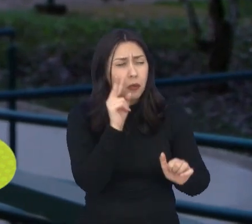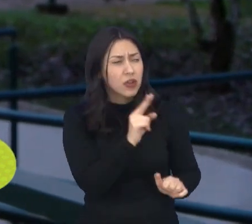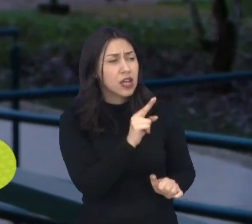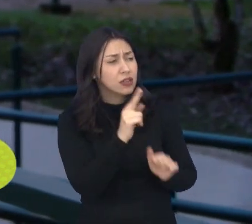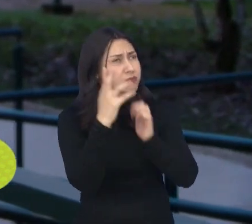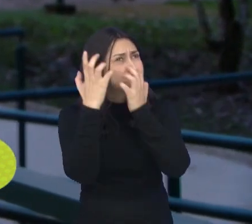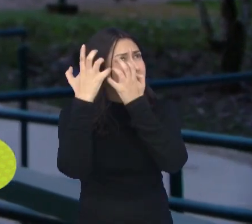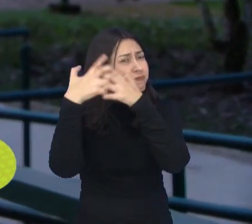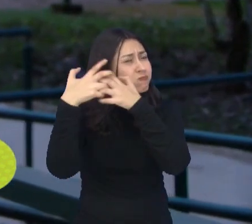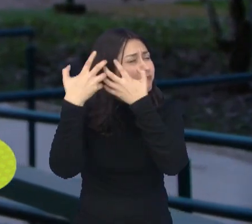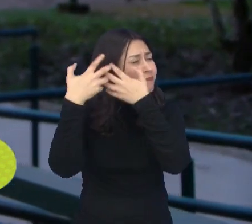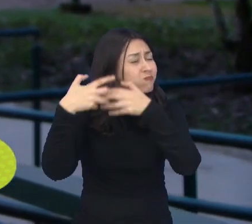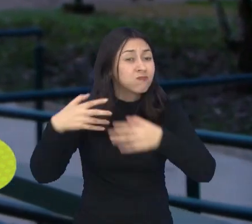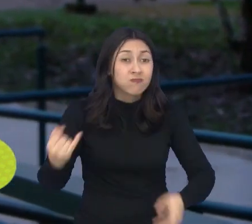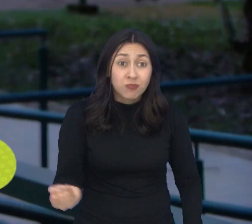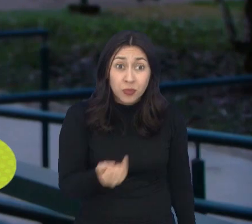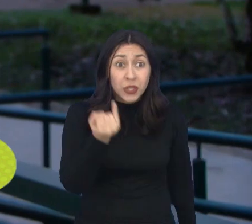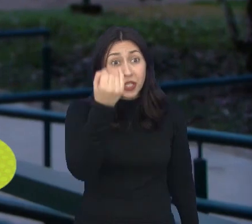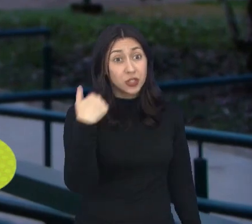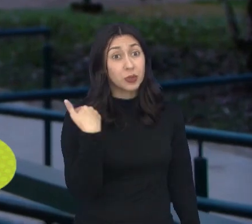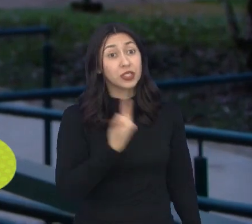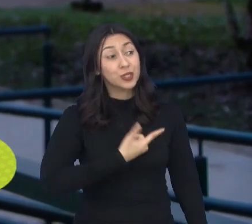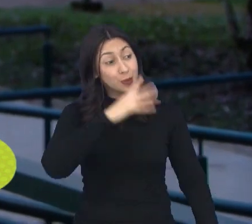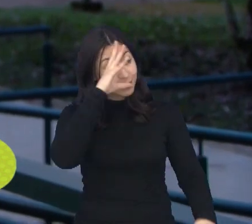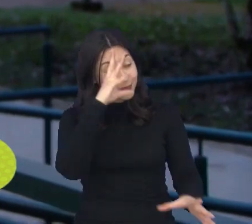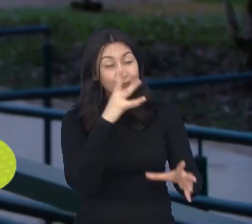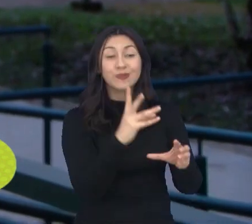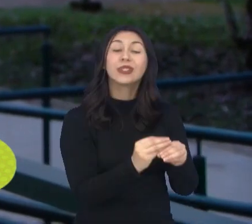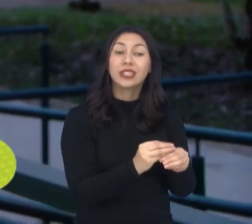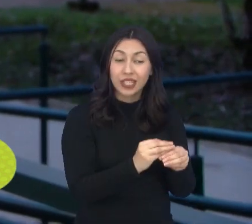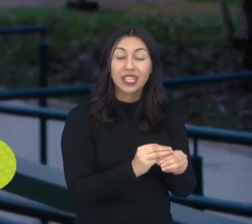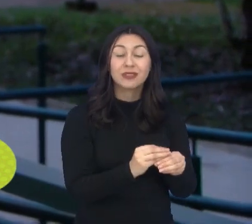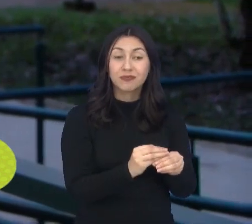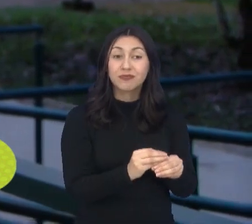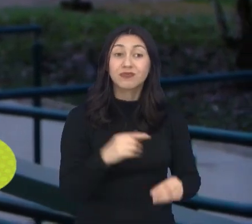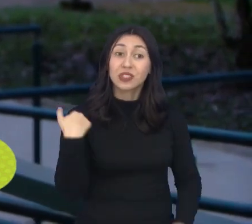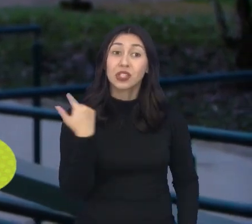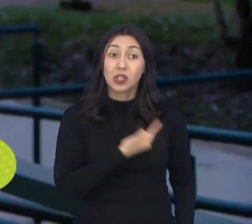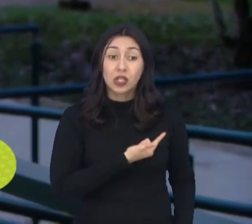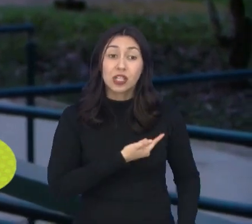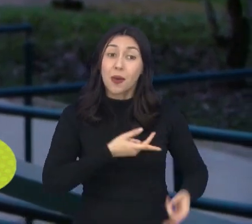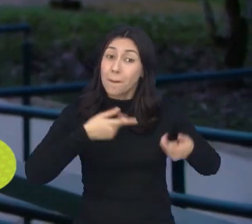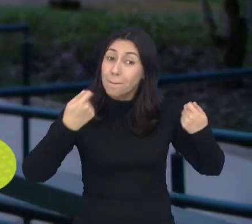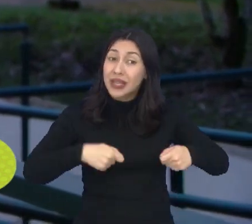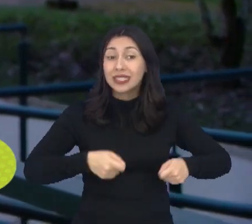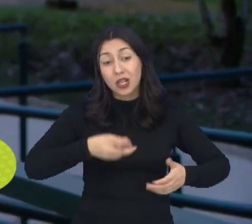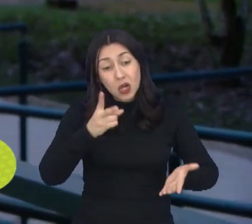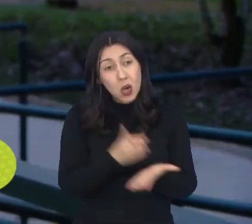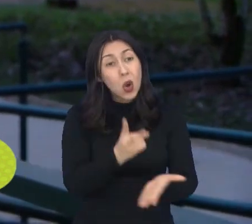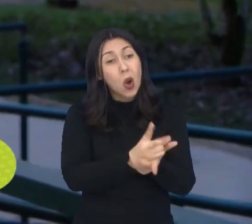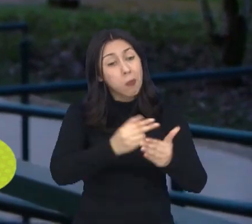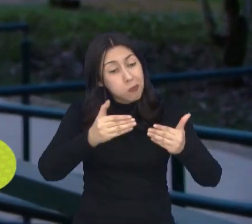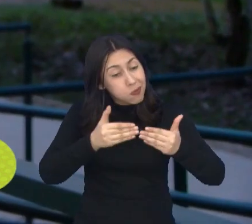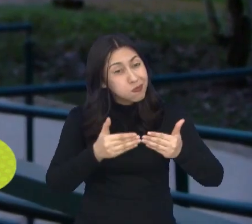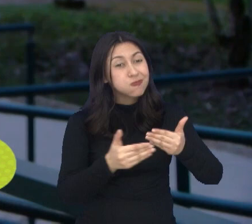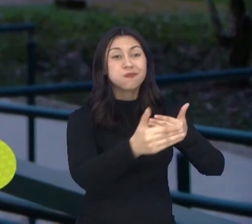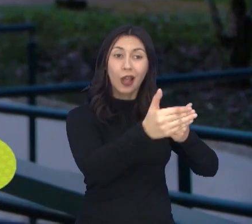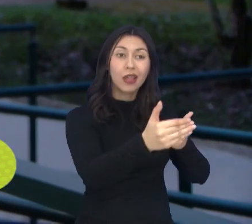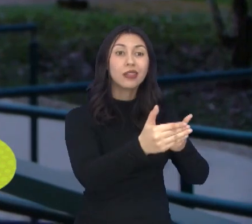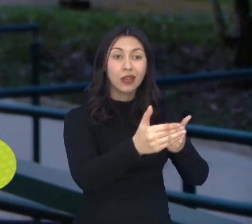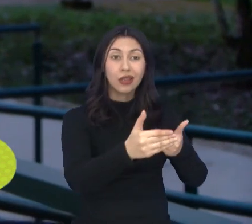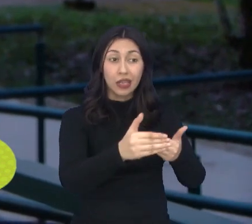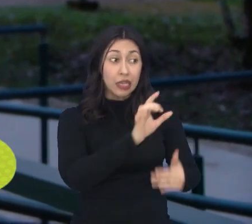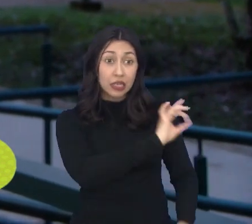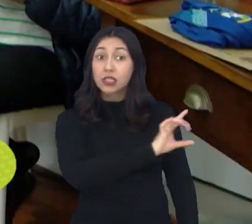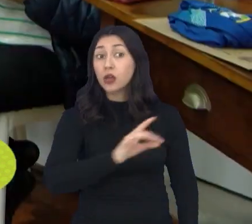assim ímpares para que a gente consiga entender, né, o quanto a gente ainda precisa caminhar com o futebol de mulheres, né, e o papel de cada um